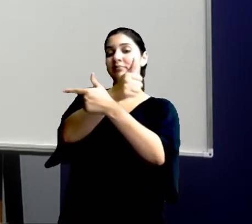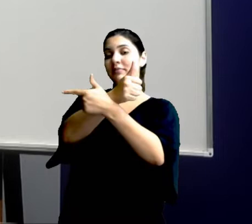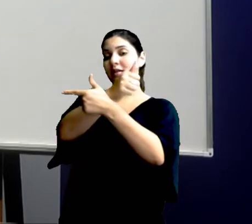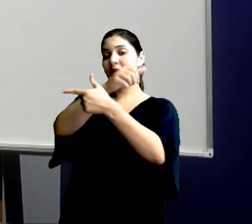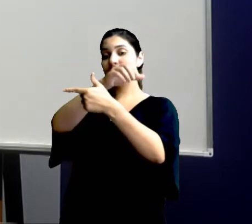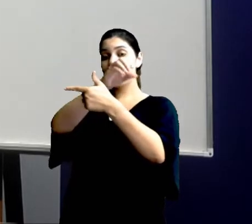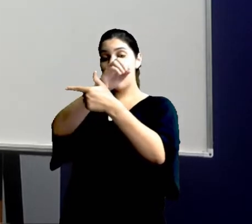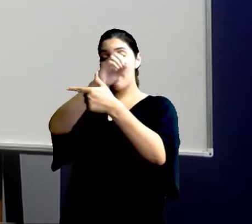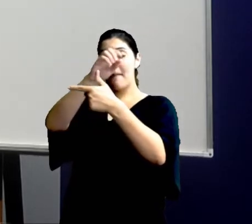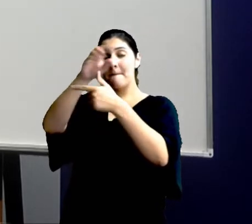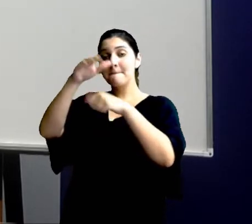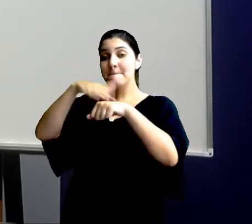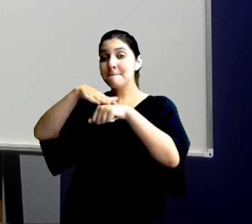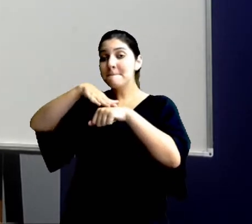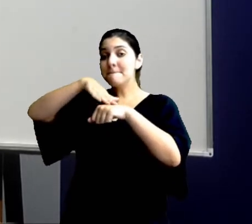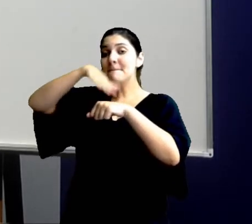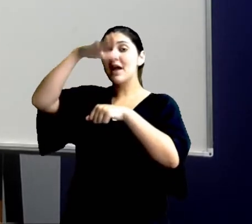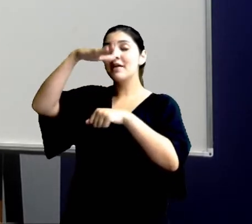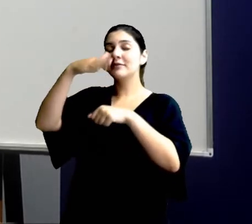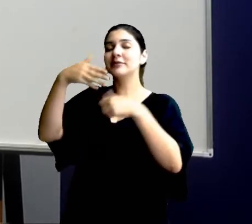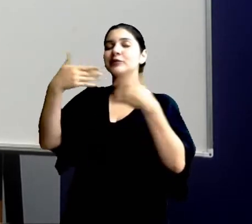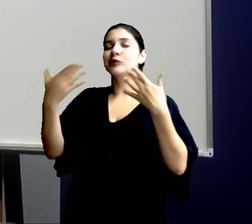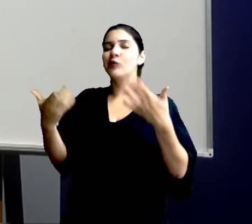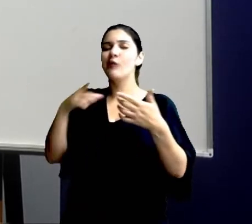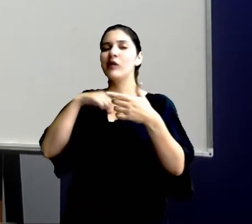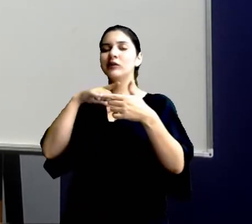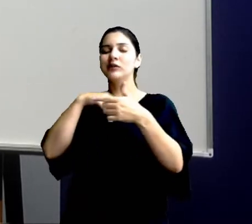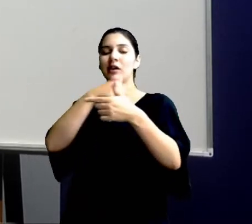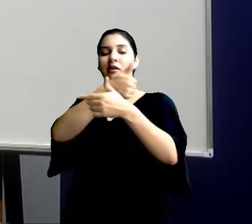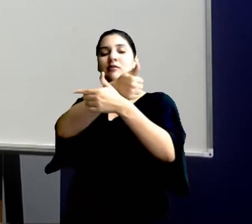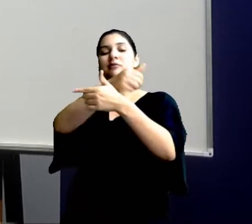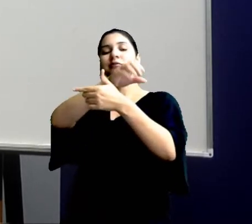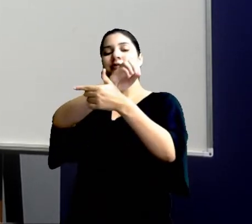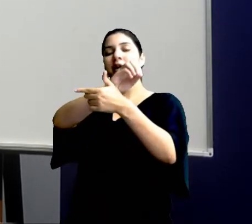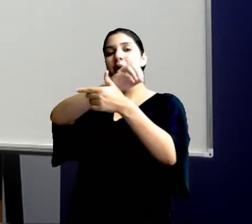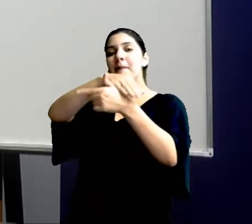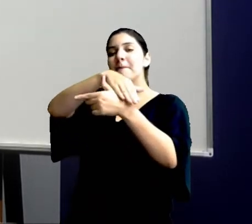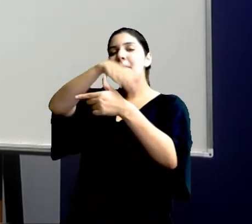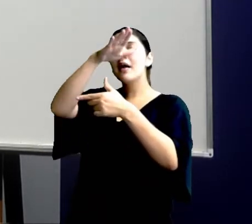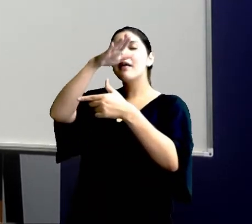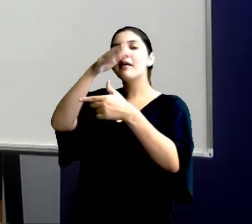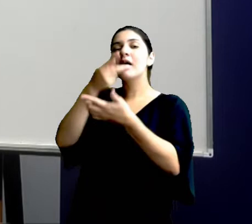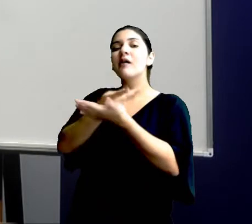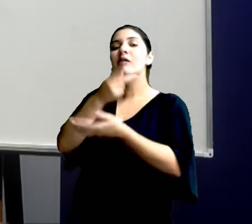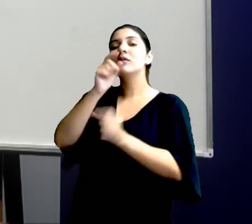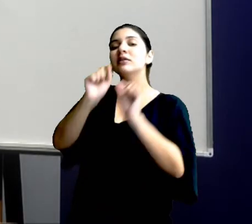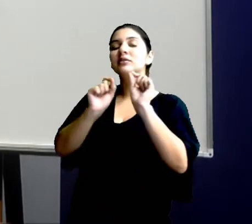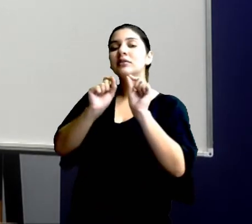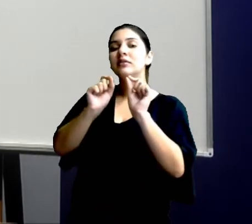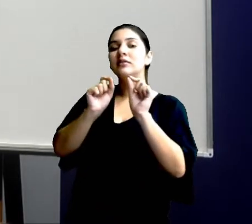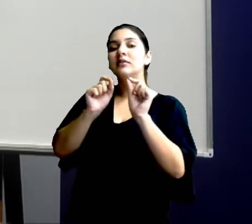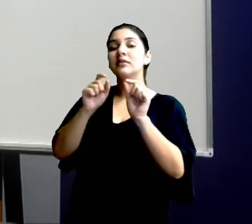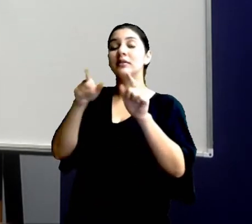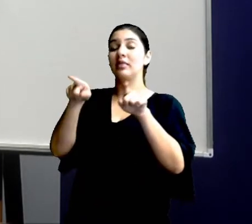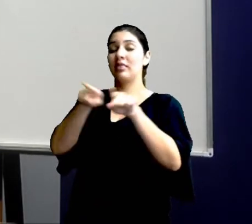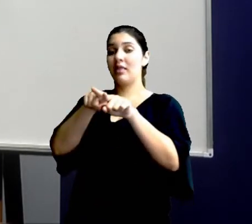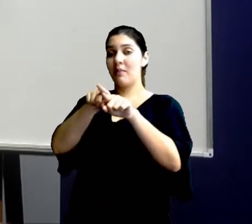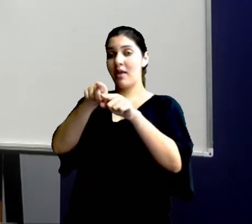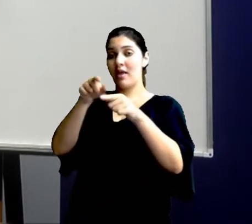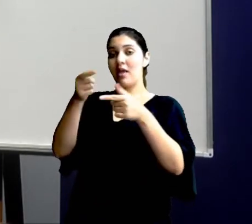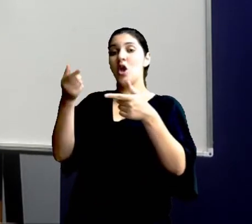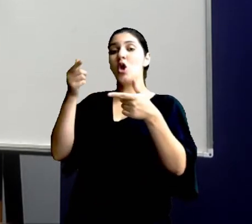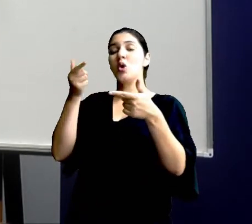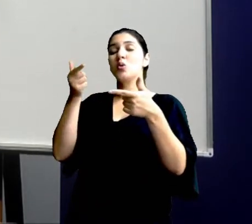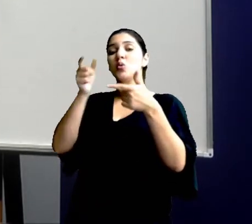para ele ficar maior, tá certo? Quando eu acrescento 0 aqui para ele ficar maior, eu tenho que acrescentar